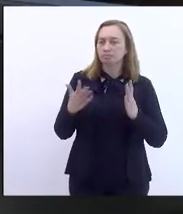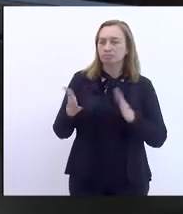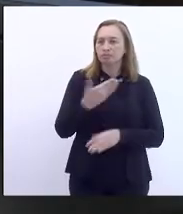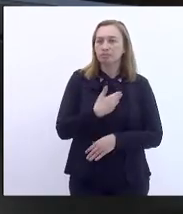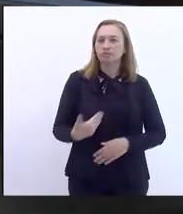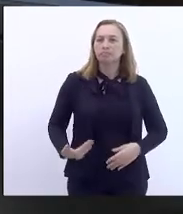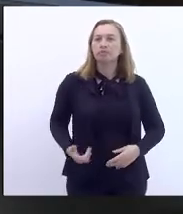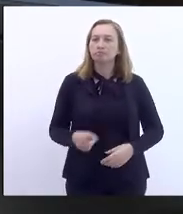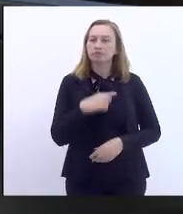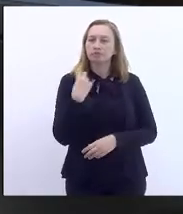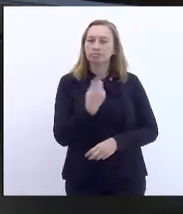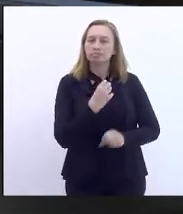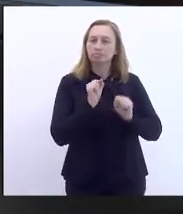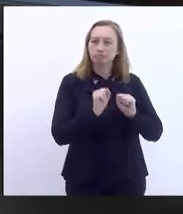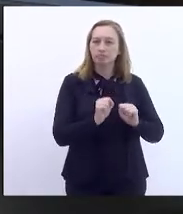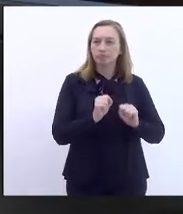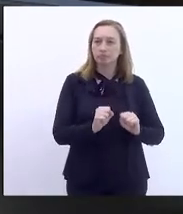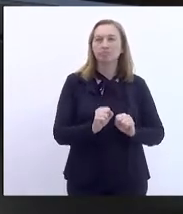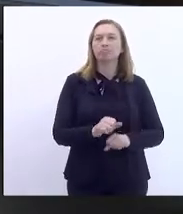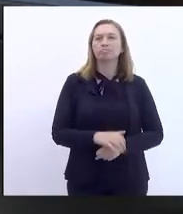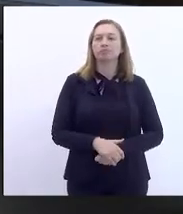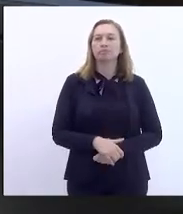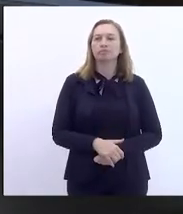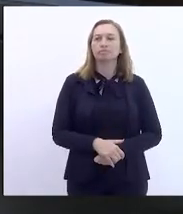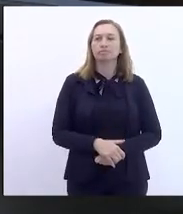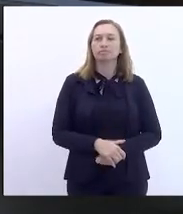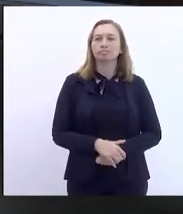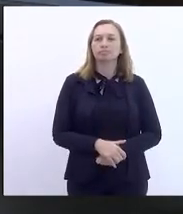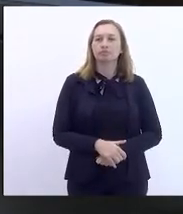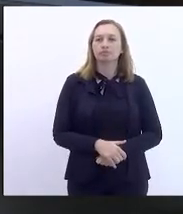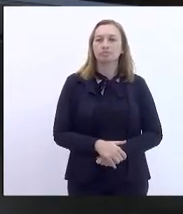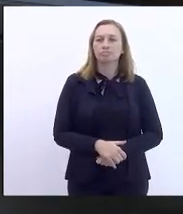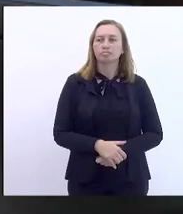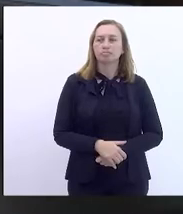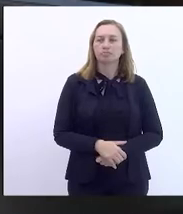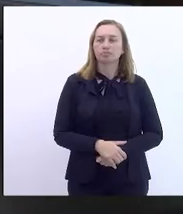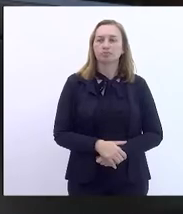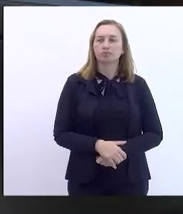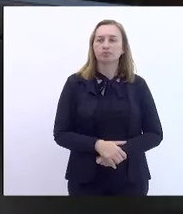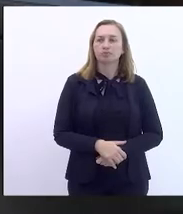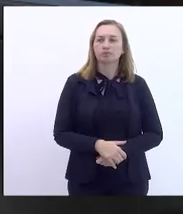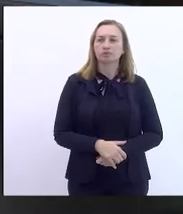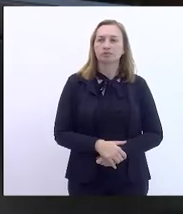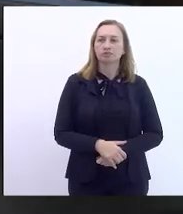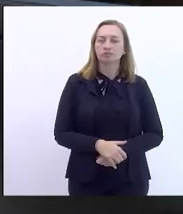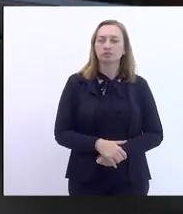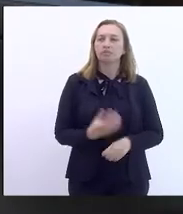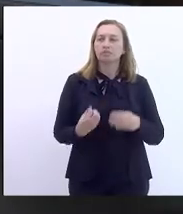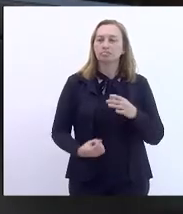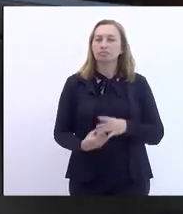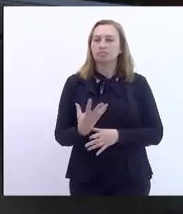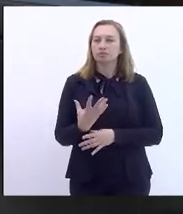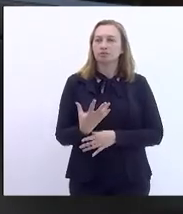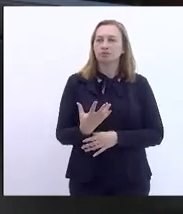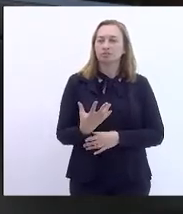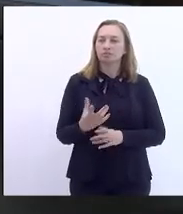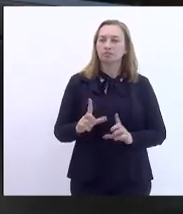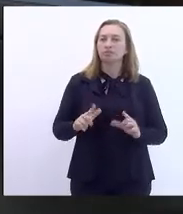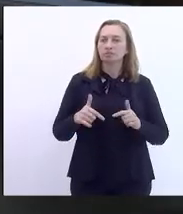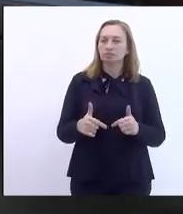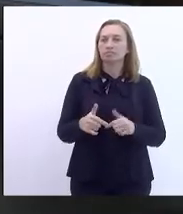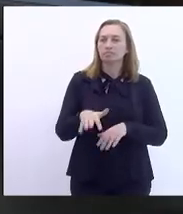que a gente possa é furar essa blindagem criar um constrangimento